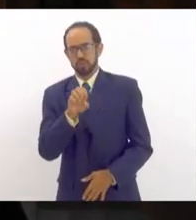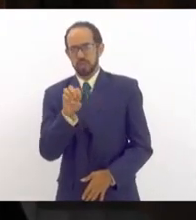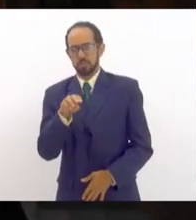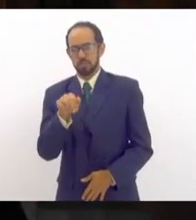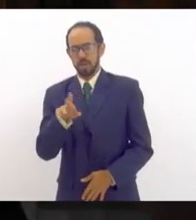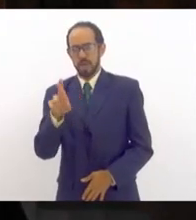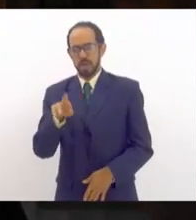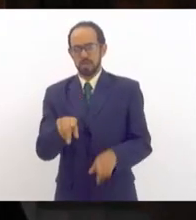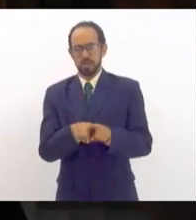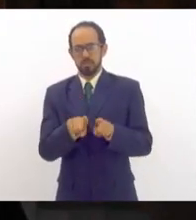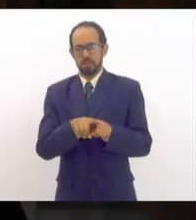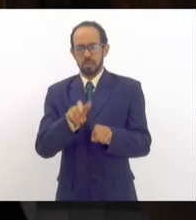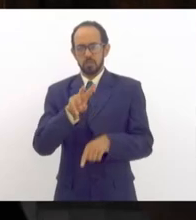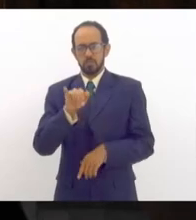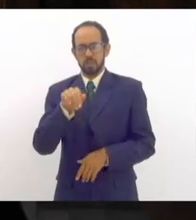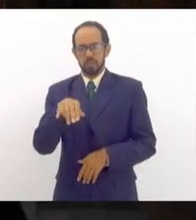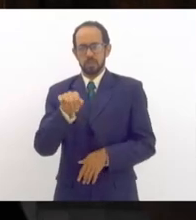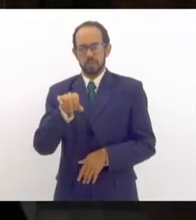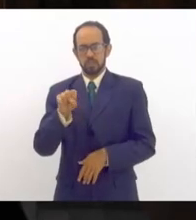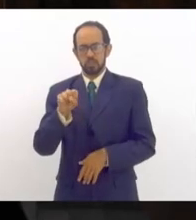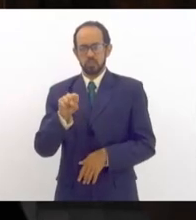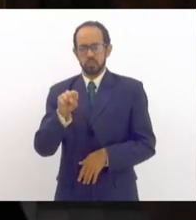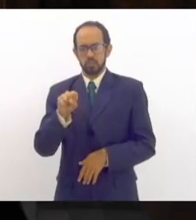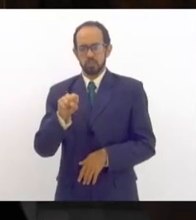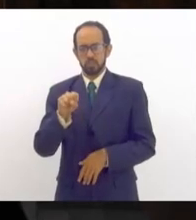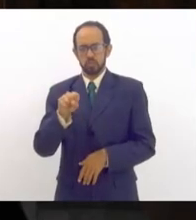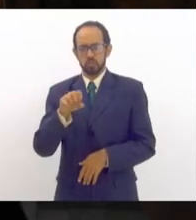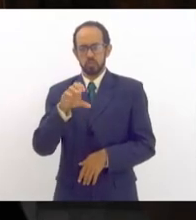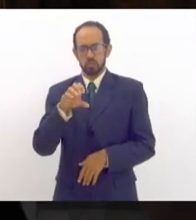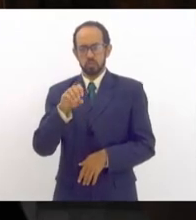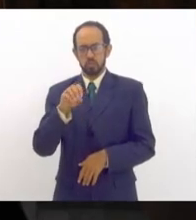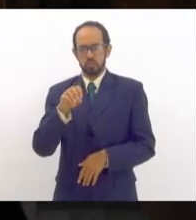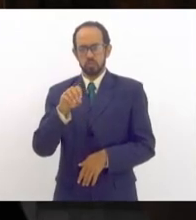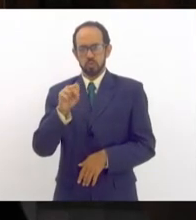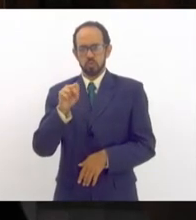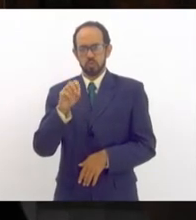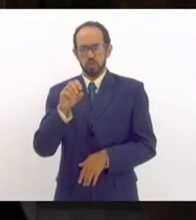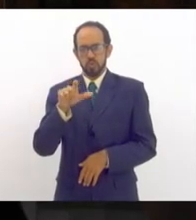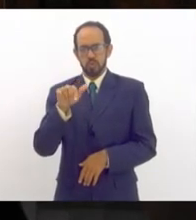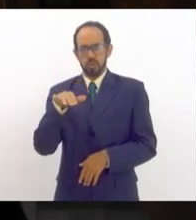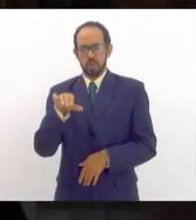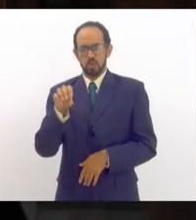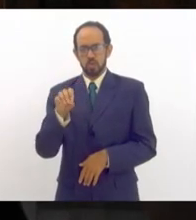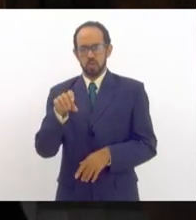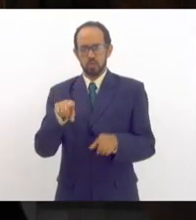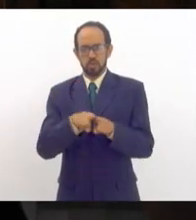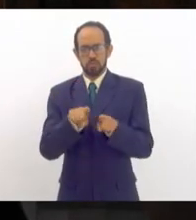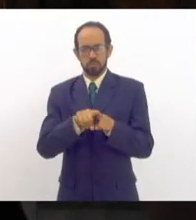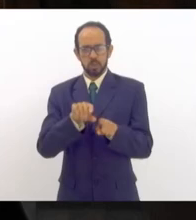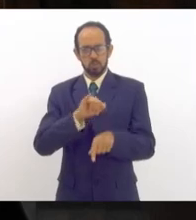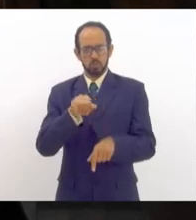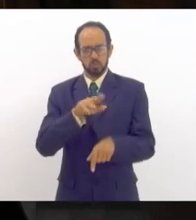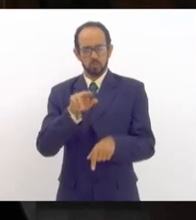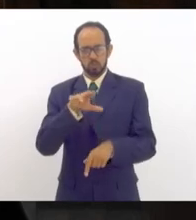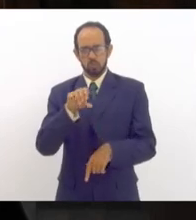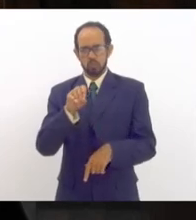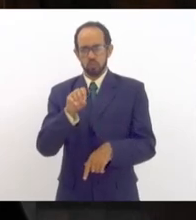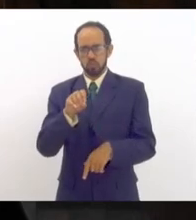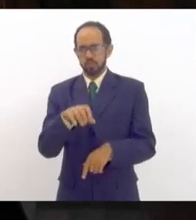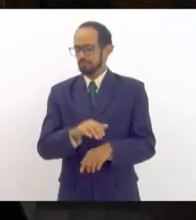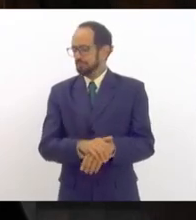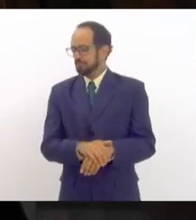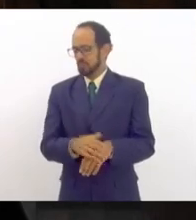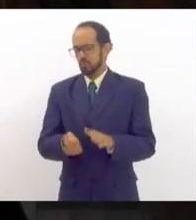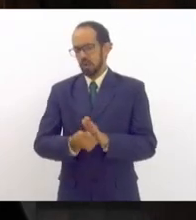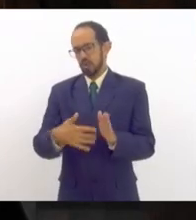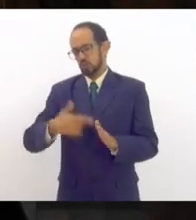um legítimo representante da cidade de Magé o deputado Júlio Rocha que representa a cidade de Guapimirim e muitos outros deputados aqui